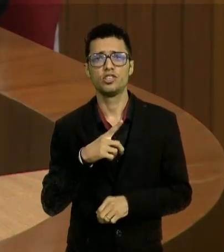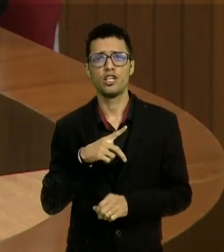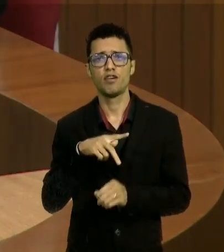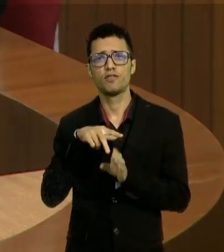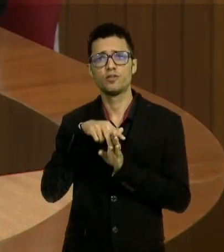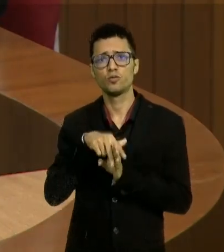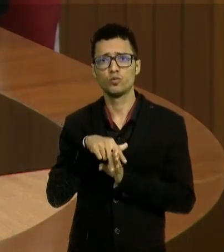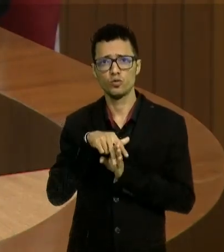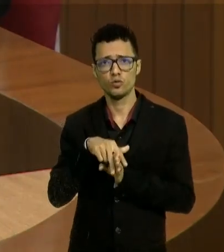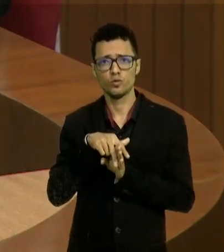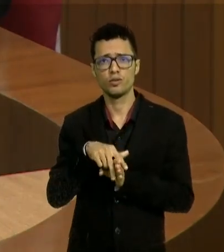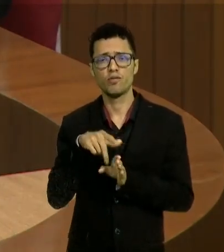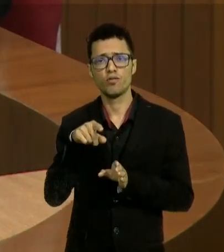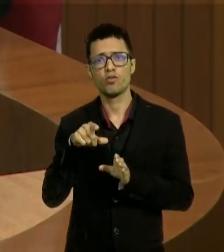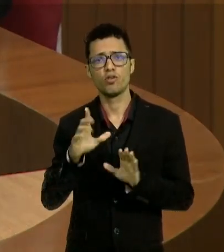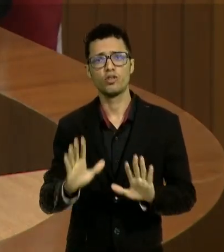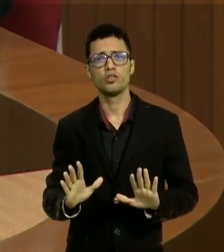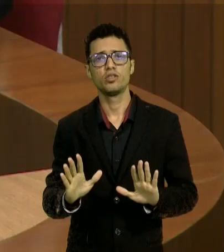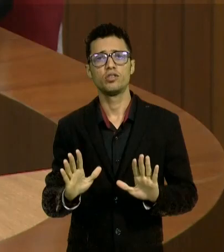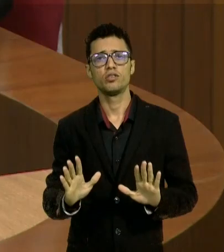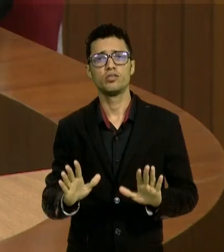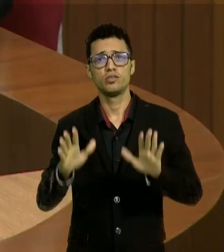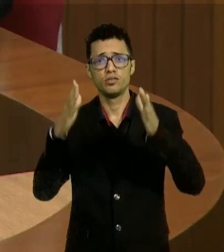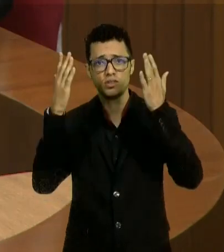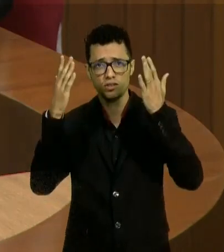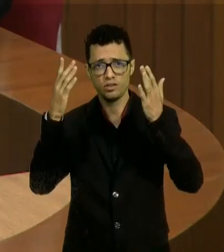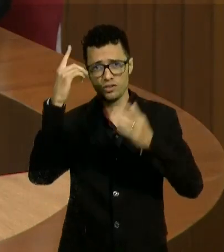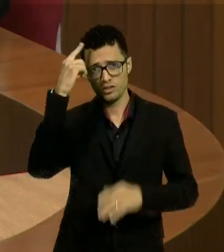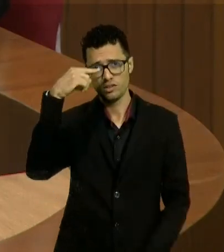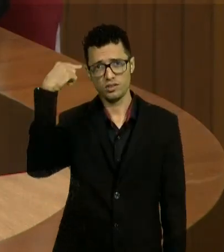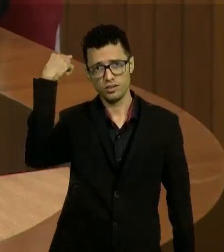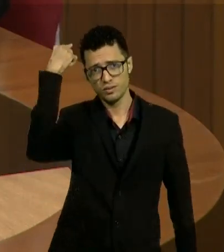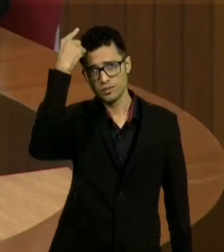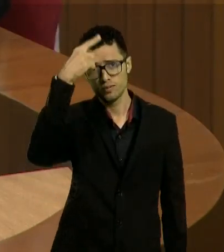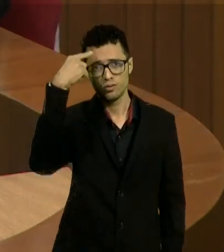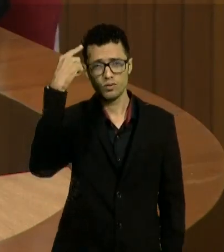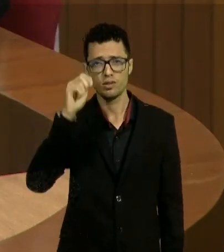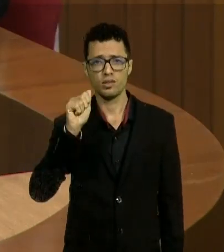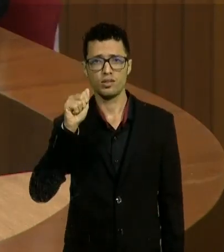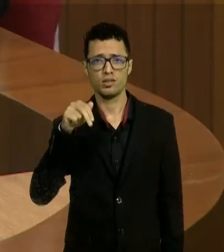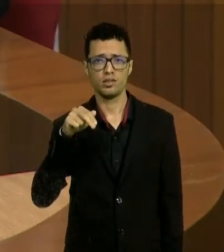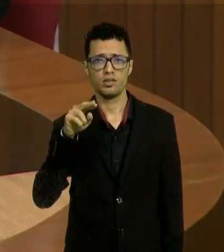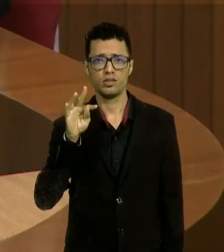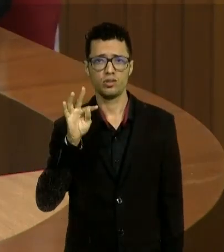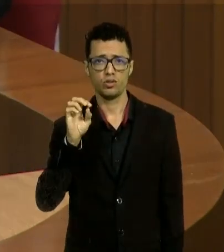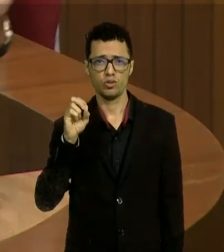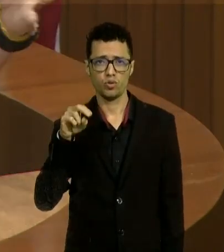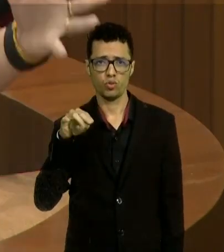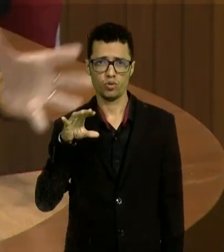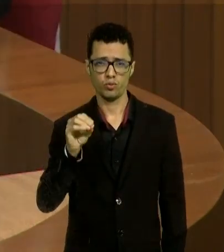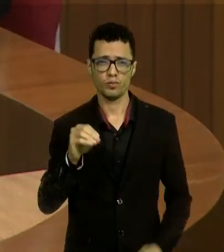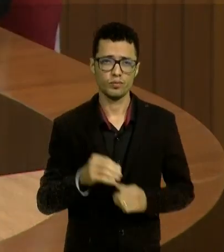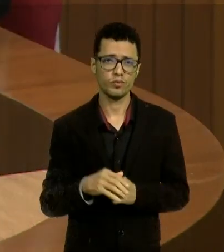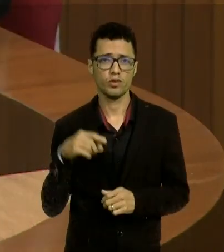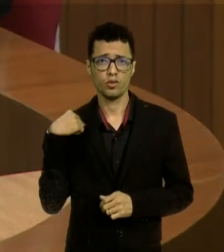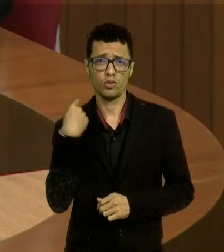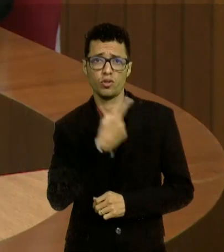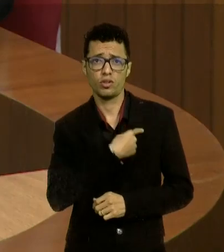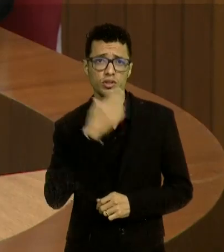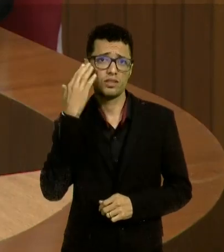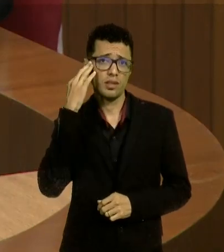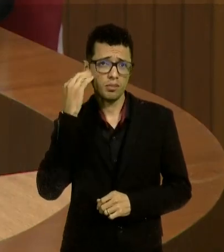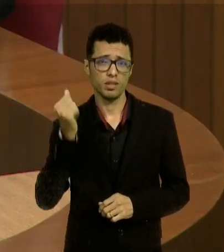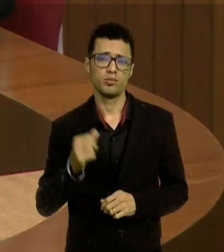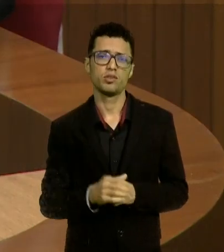eu tenho certeza, gente, que assim, a gente sabe que aos poucos vamos melhorando